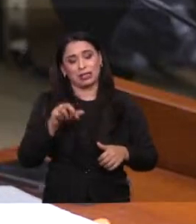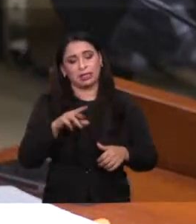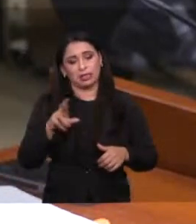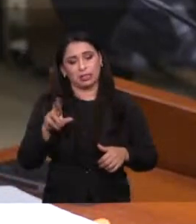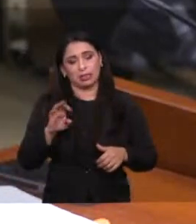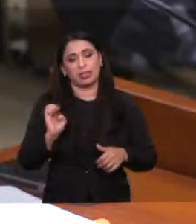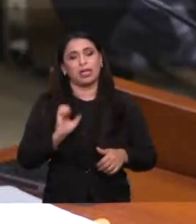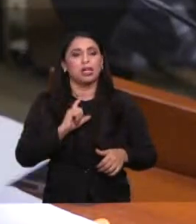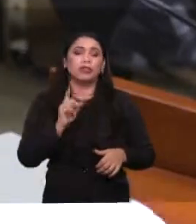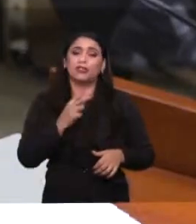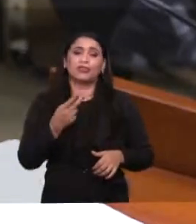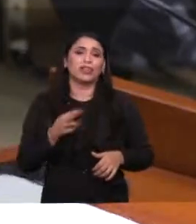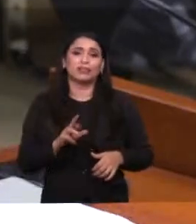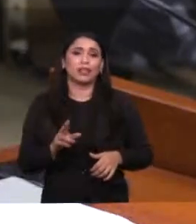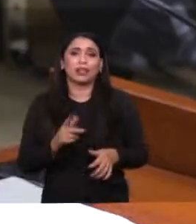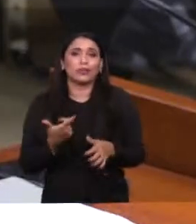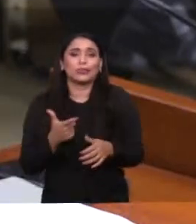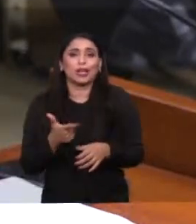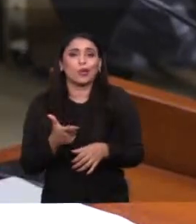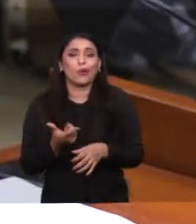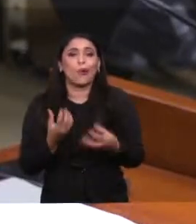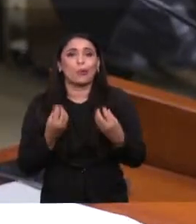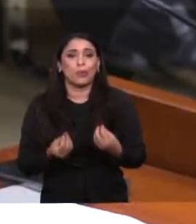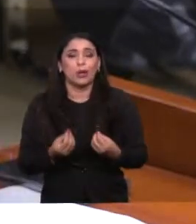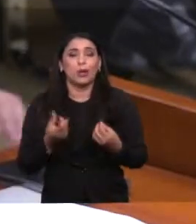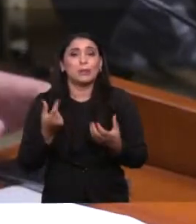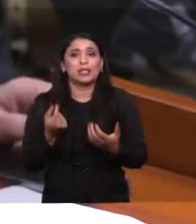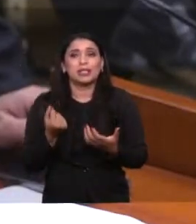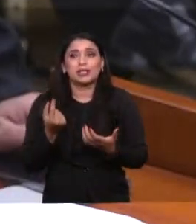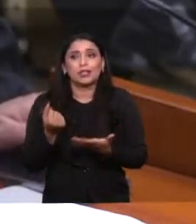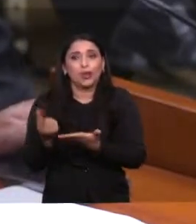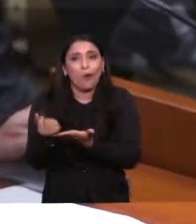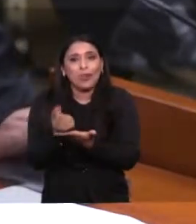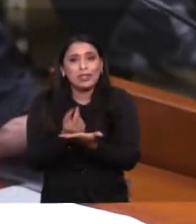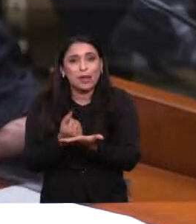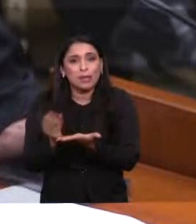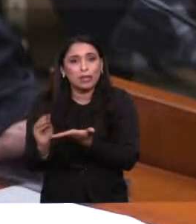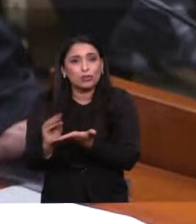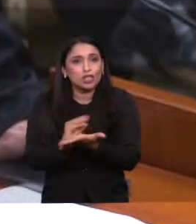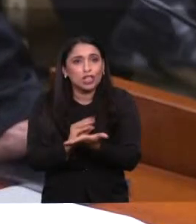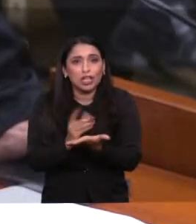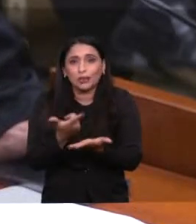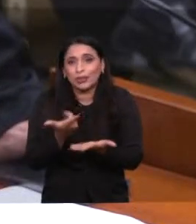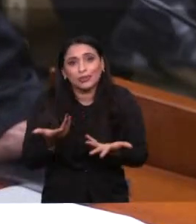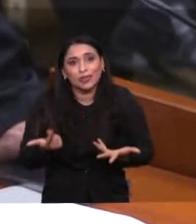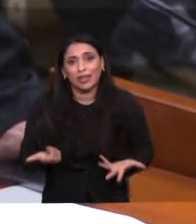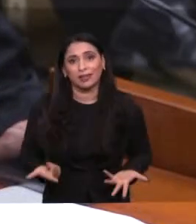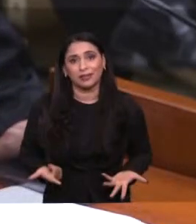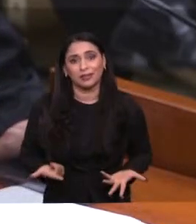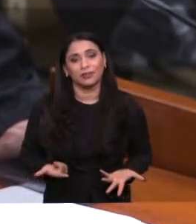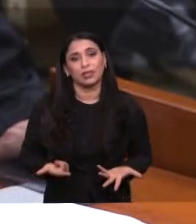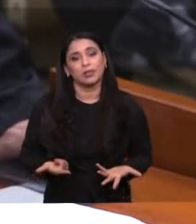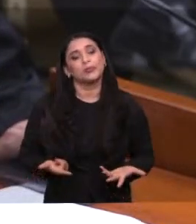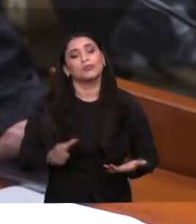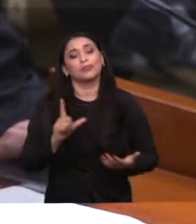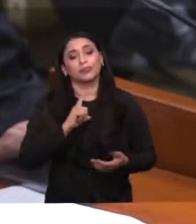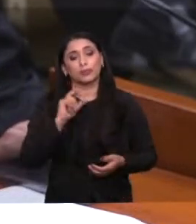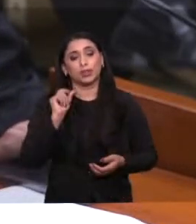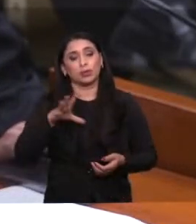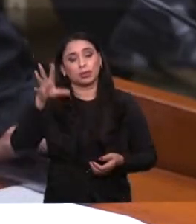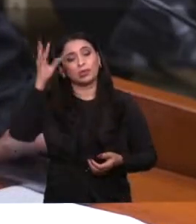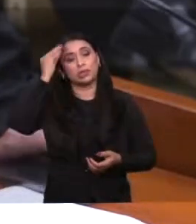vão conseguir implementar, porque depende de receita e orçamento que não foram previstas. No nosso